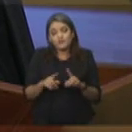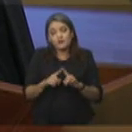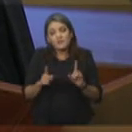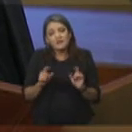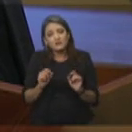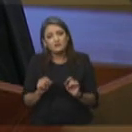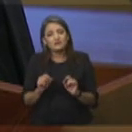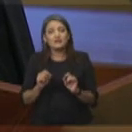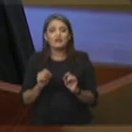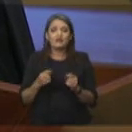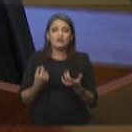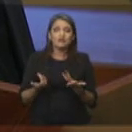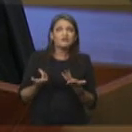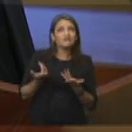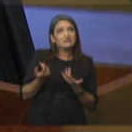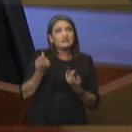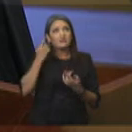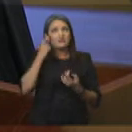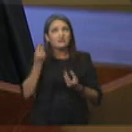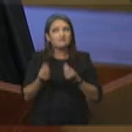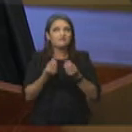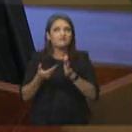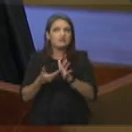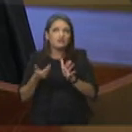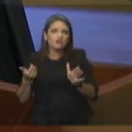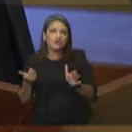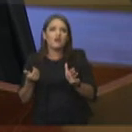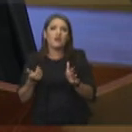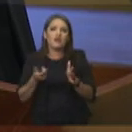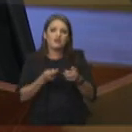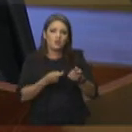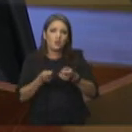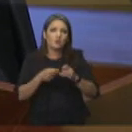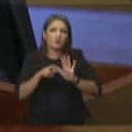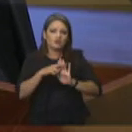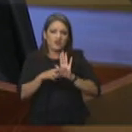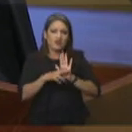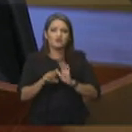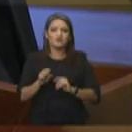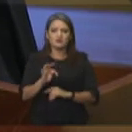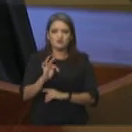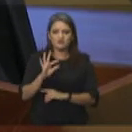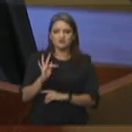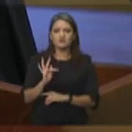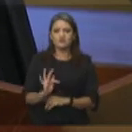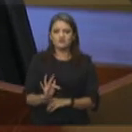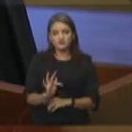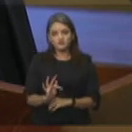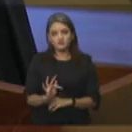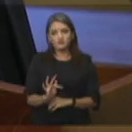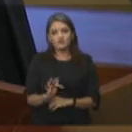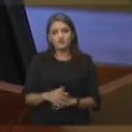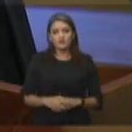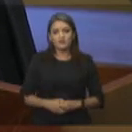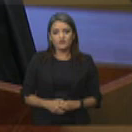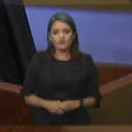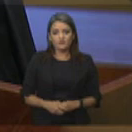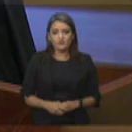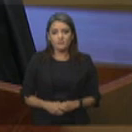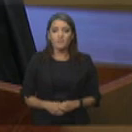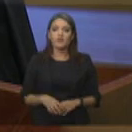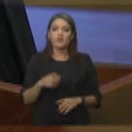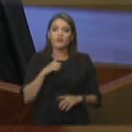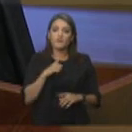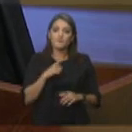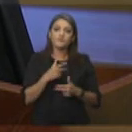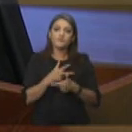temerário subtrair essa questão do controle abstrato de normas pelo Supremo Tribunal Federal, relegando-a a instrumentos